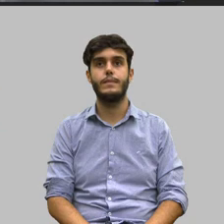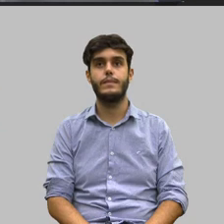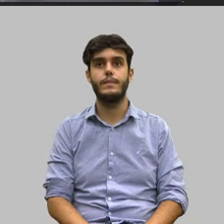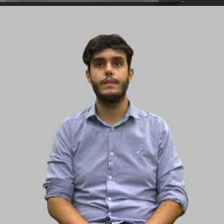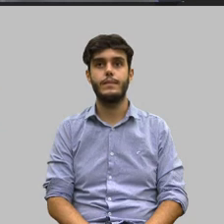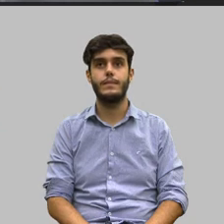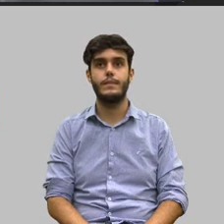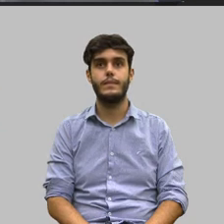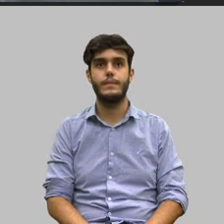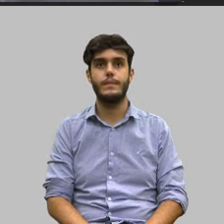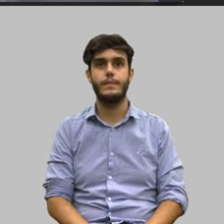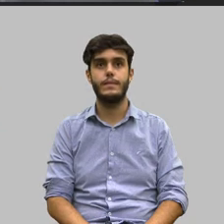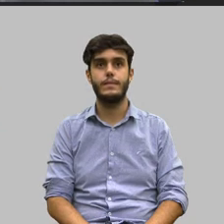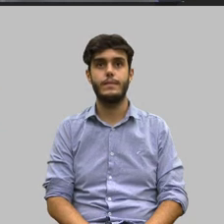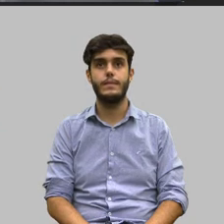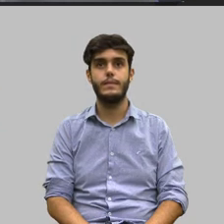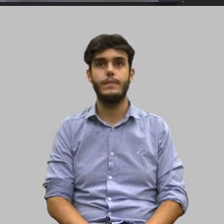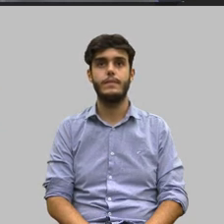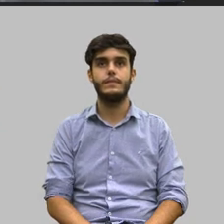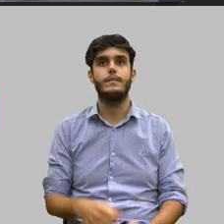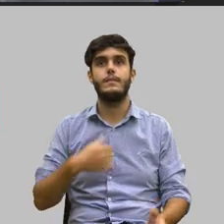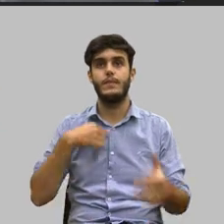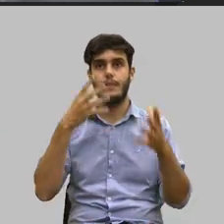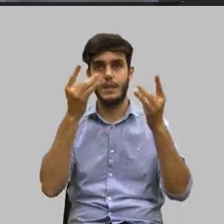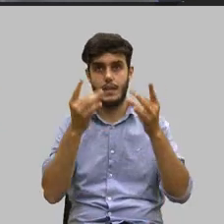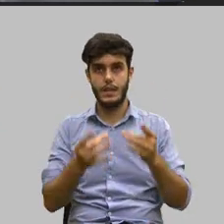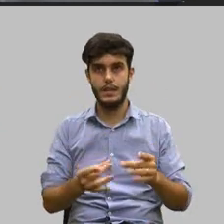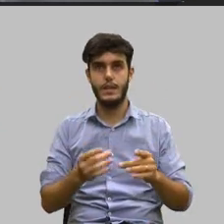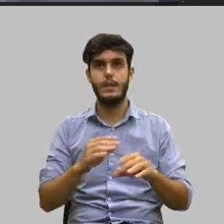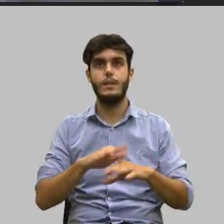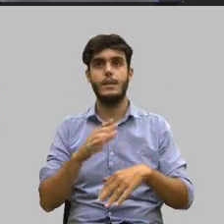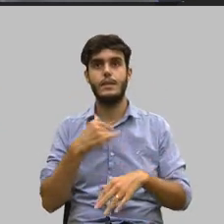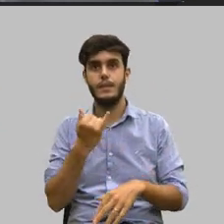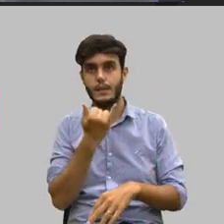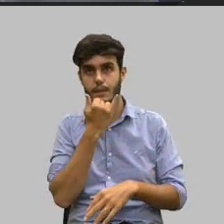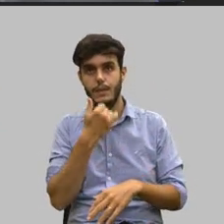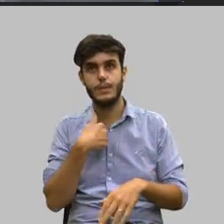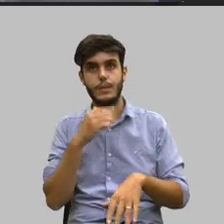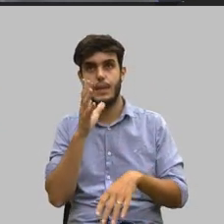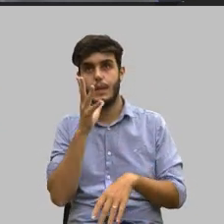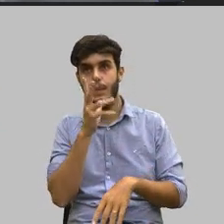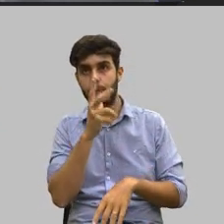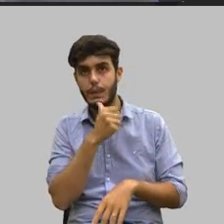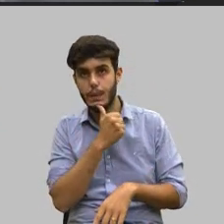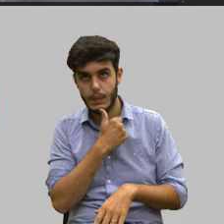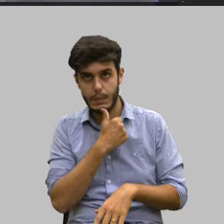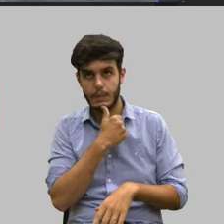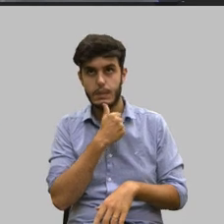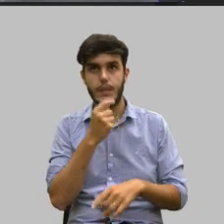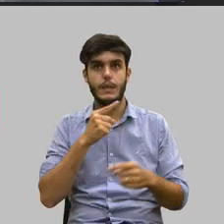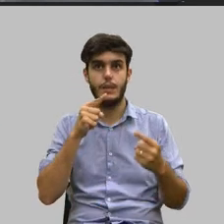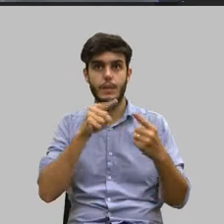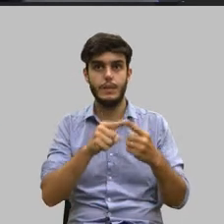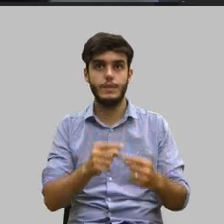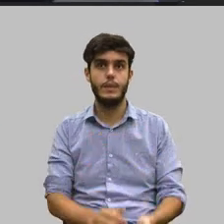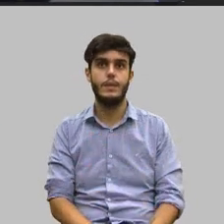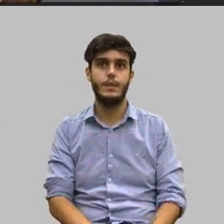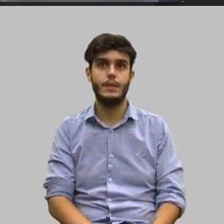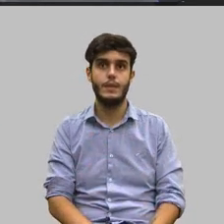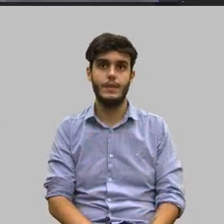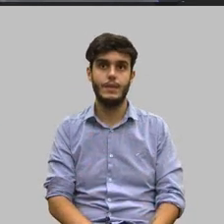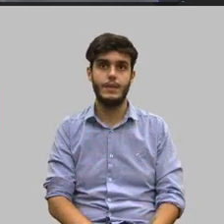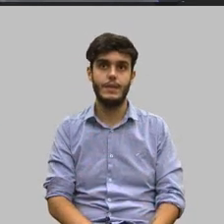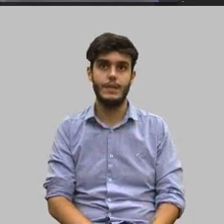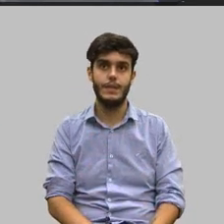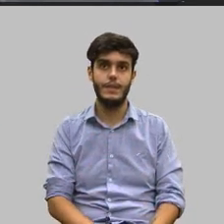detal palav detalhe detalhei bastante eu peço desculpas Presidente não fui muito objetiva tranquilo tranquilo também só